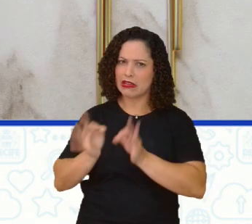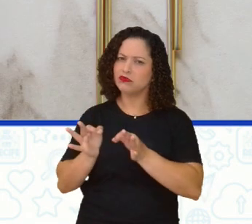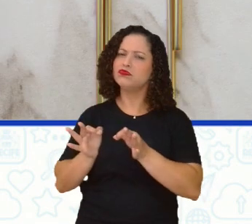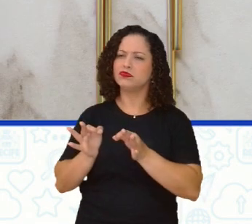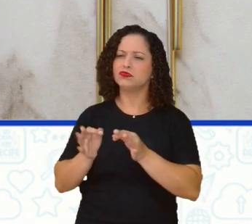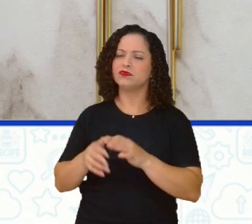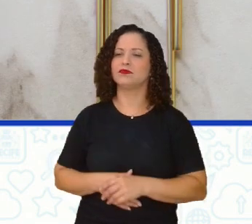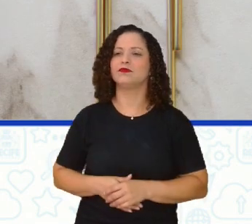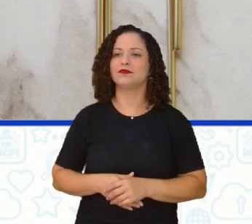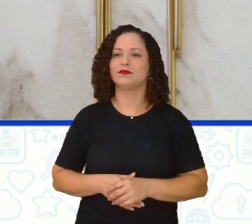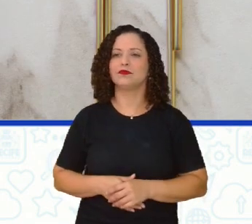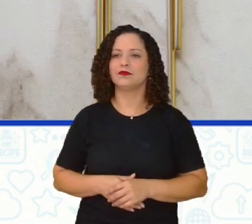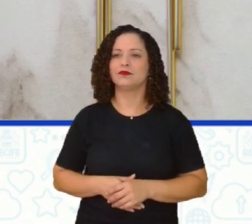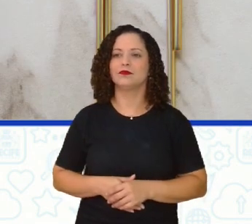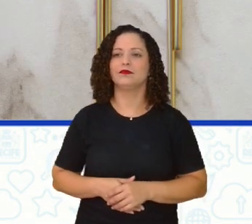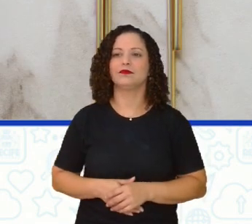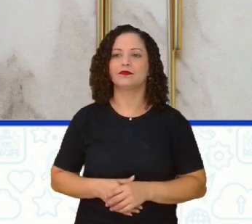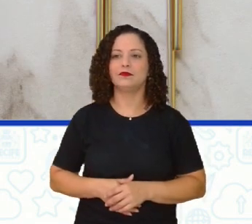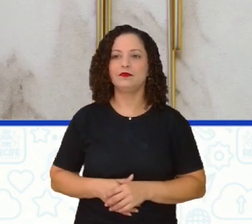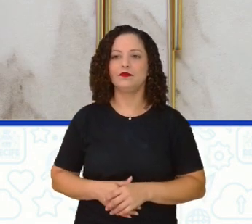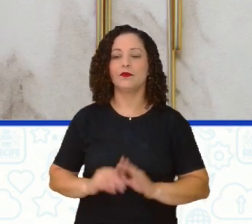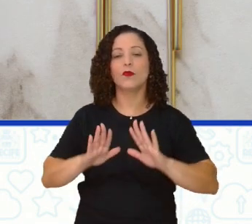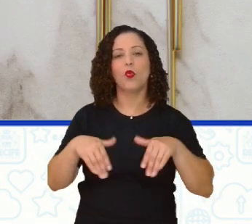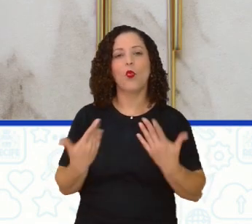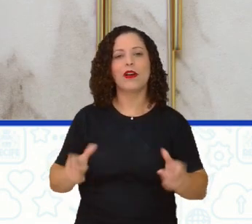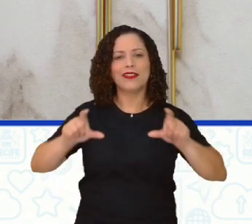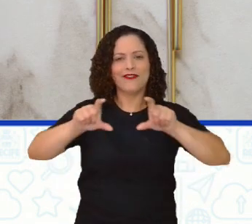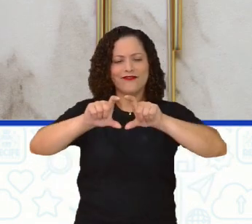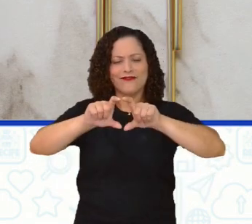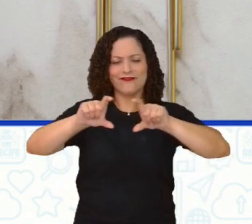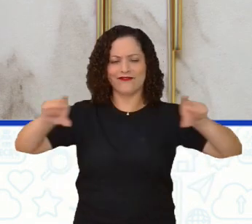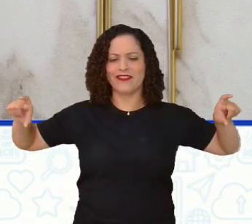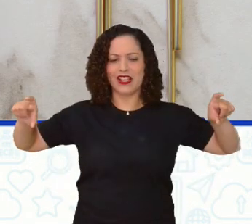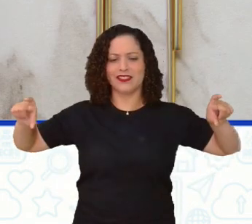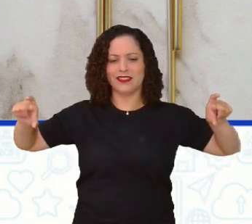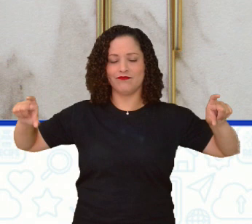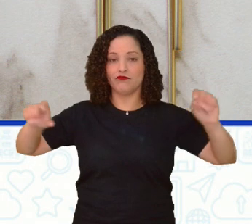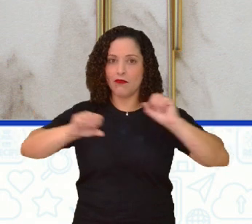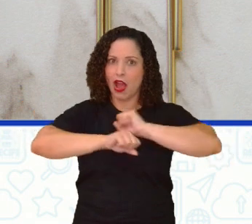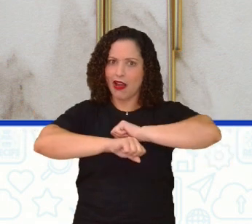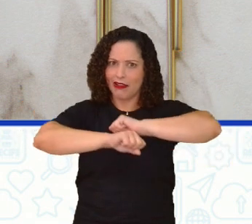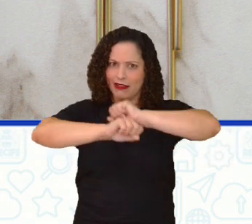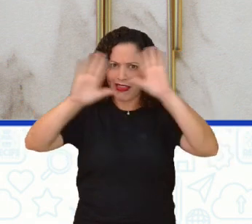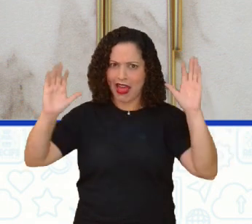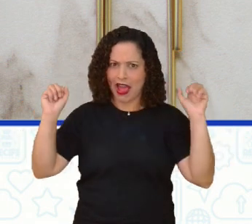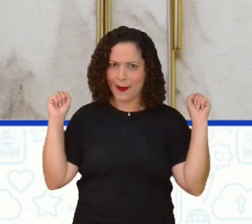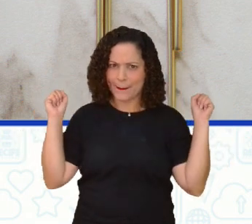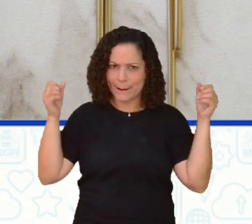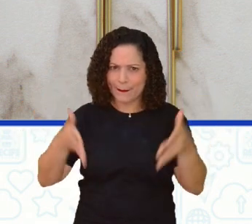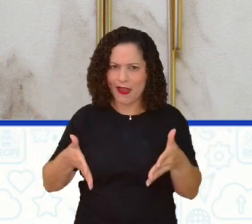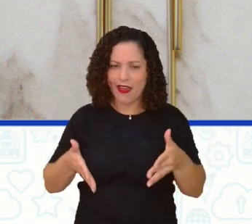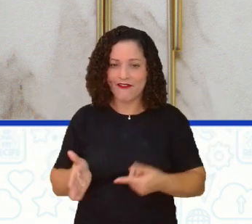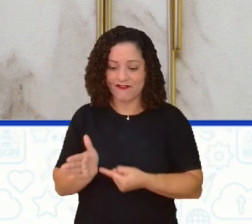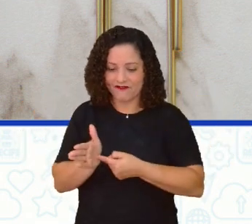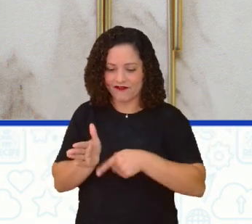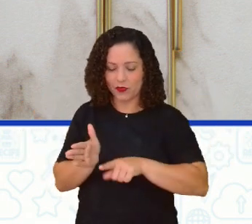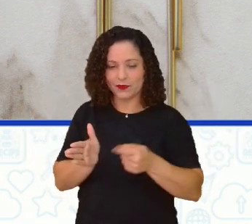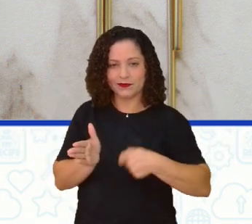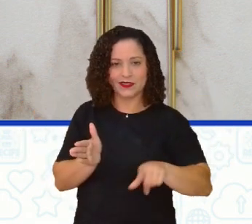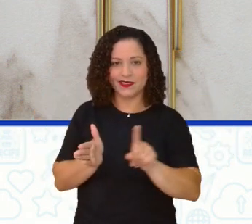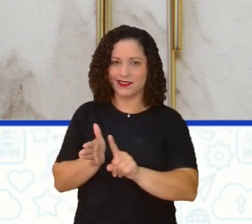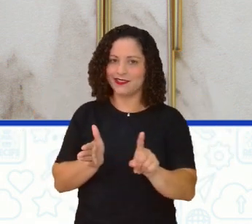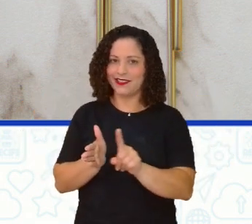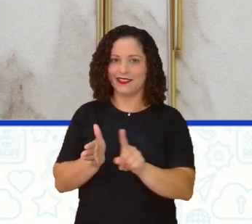Quando a oração adverbial estiver na ordem direta, nada de vírgula, não é? Não é